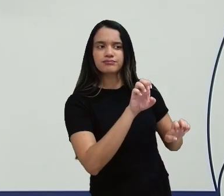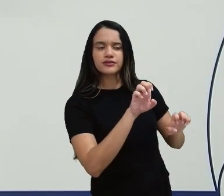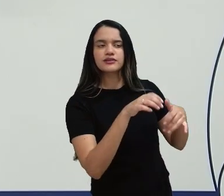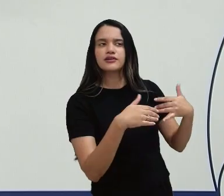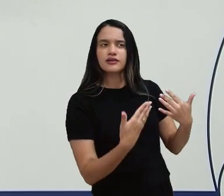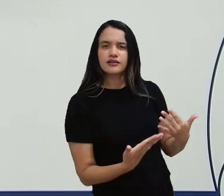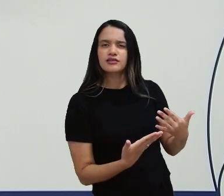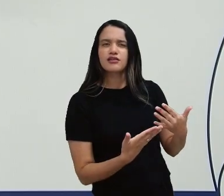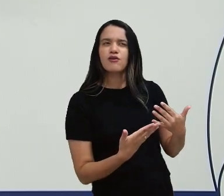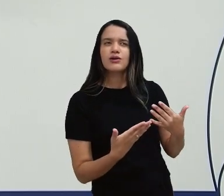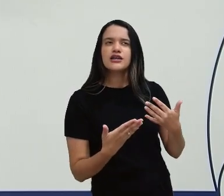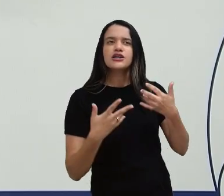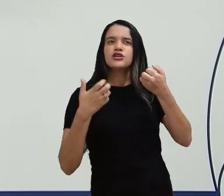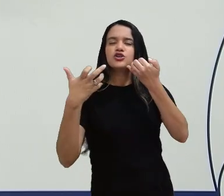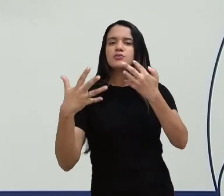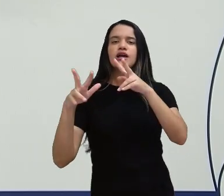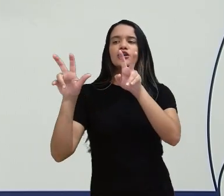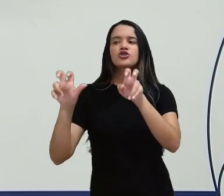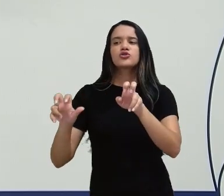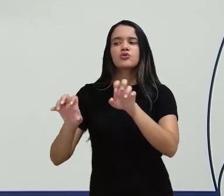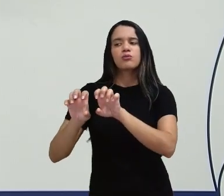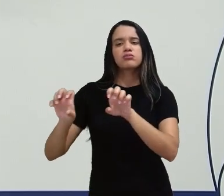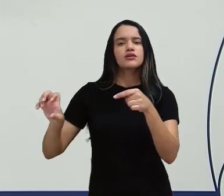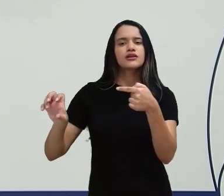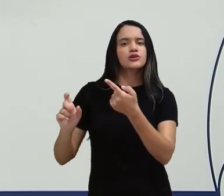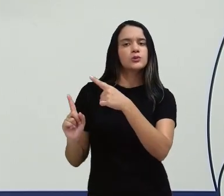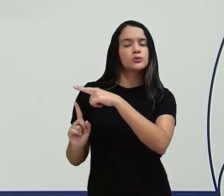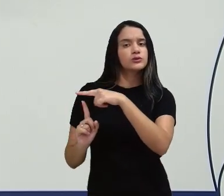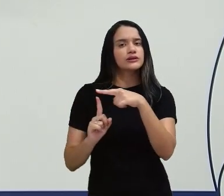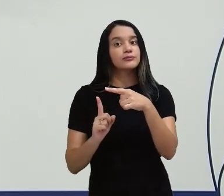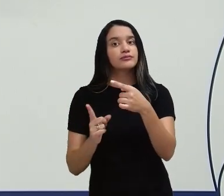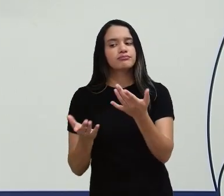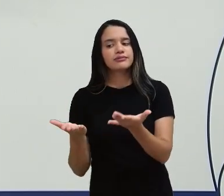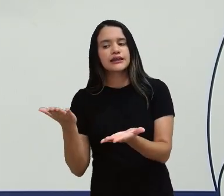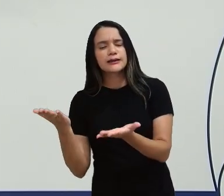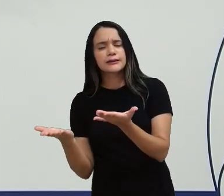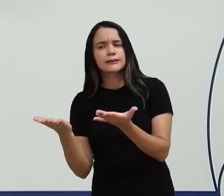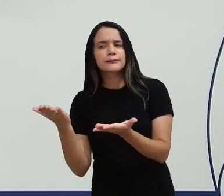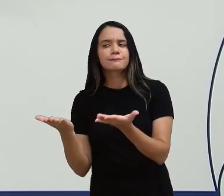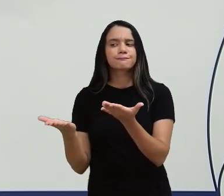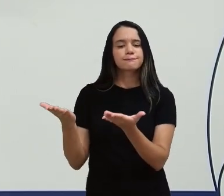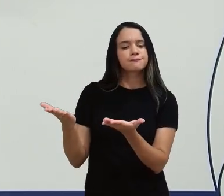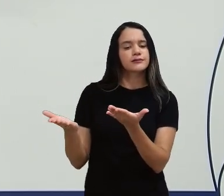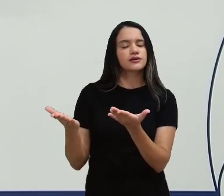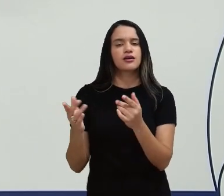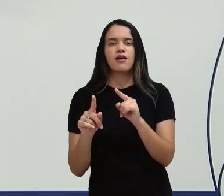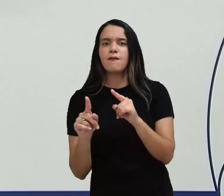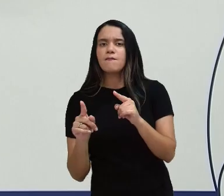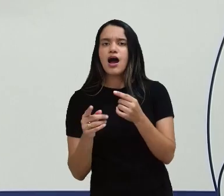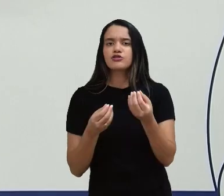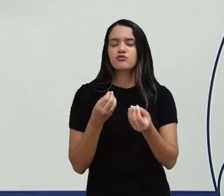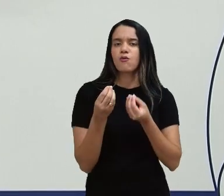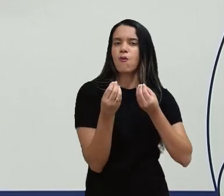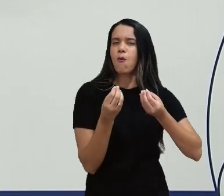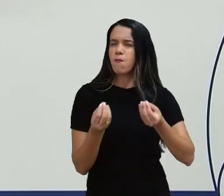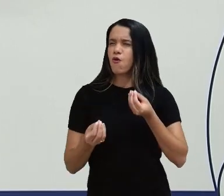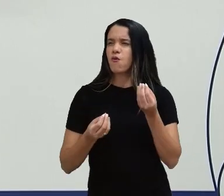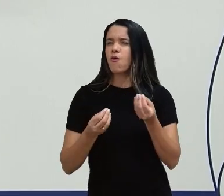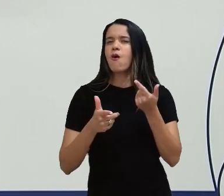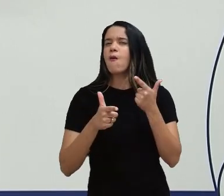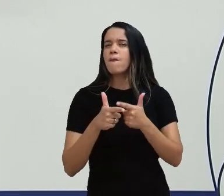quando a gente fala de equação, a gente está falando de um certo tipo de equilíbrio. Mas como é que problemas podem ser representados